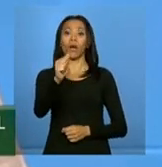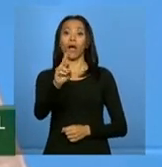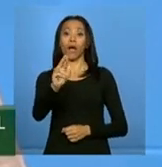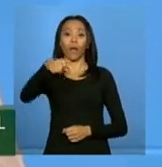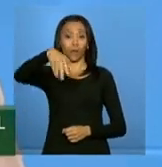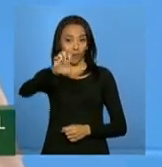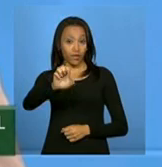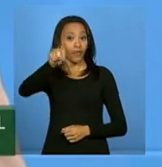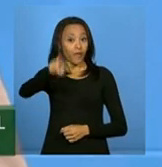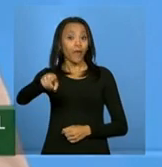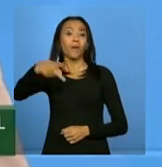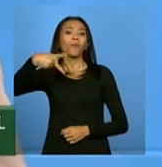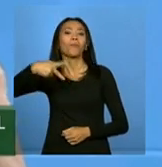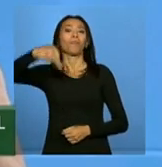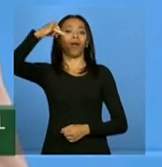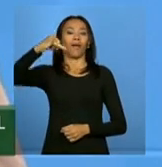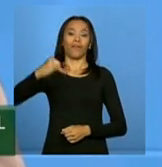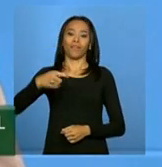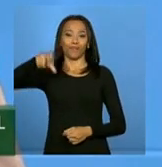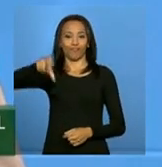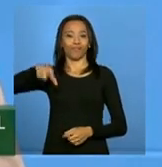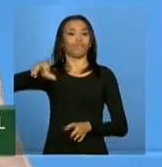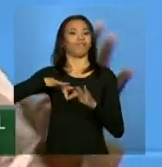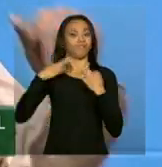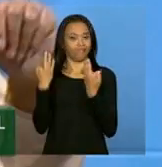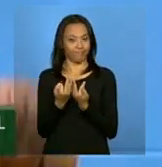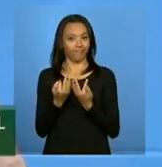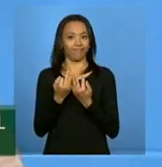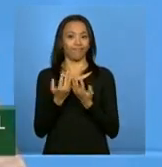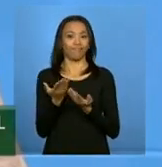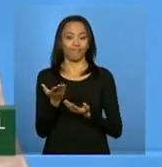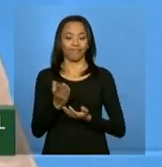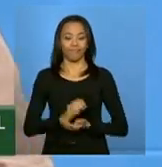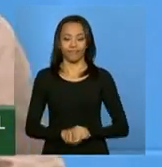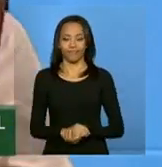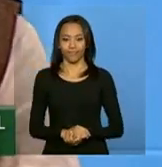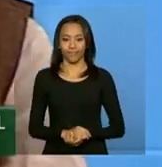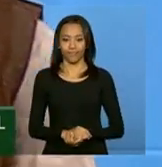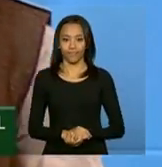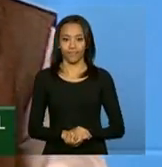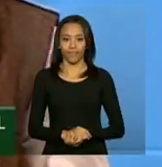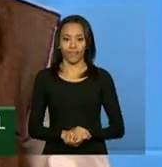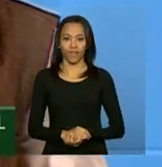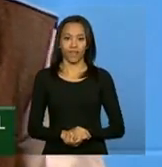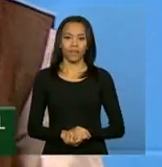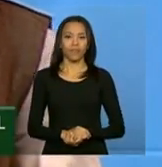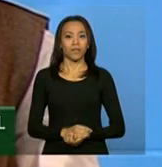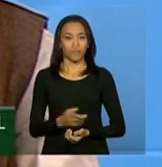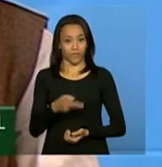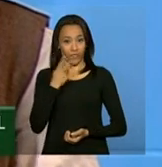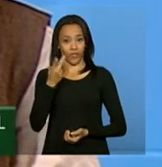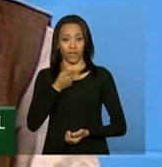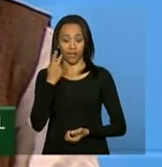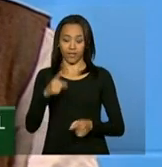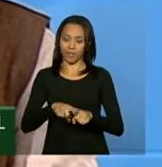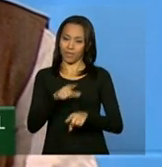Bolsa Escola. para ser mais gentil, até também na